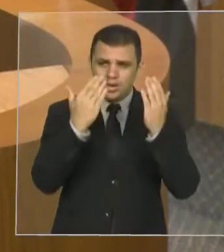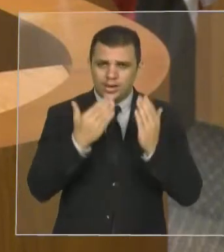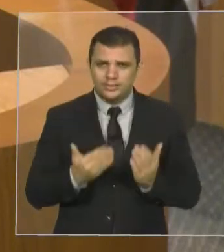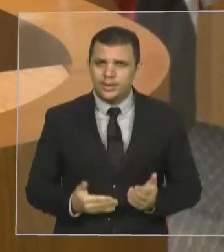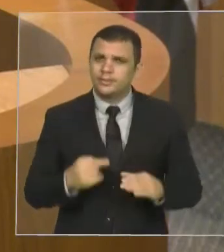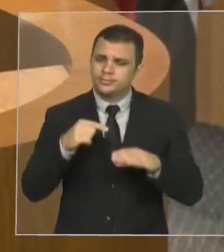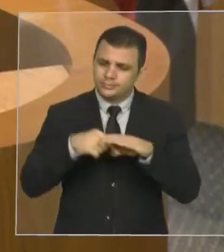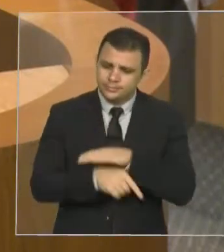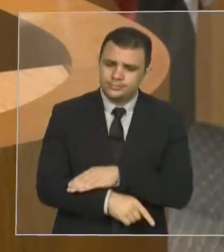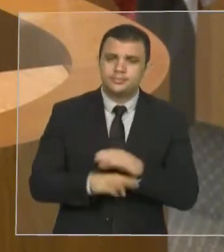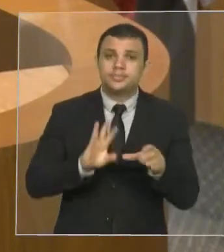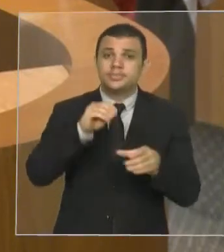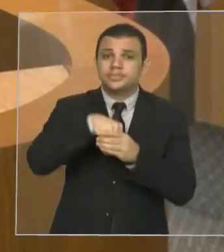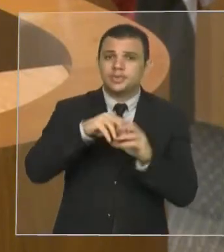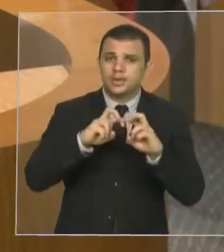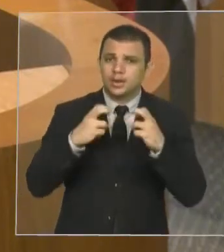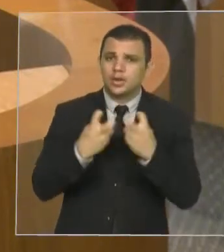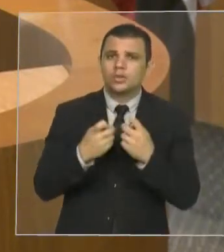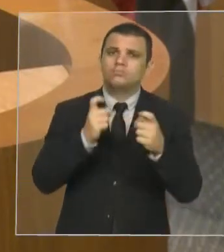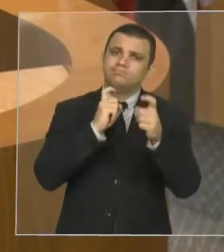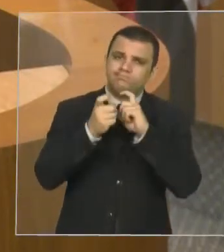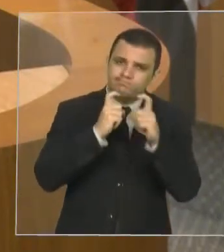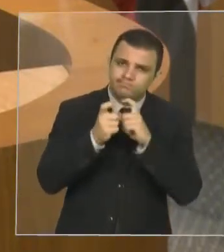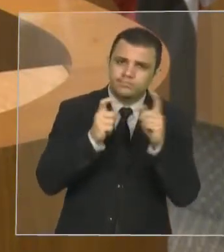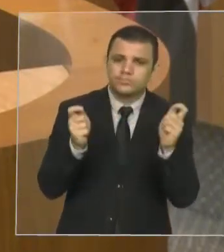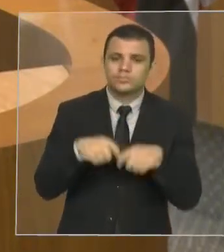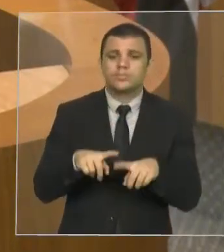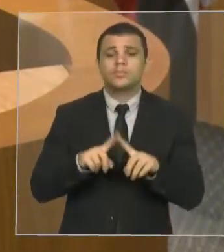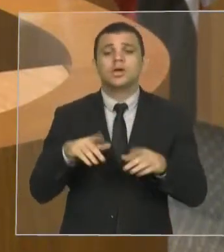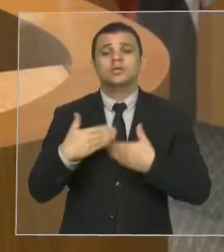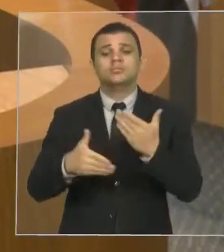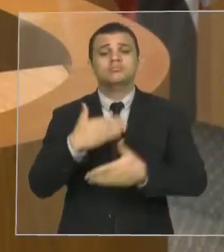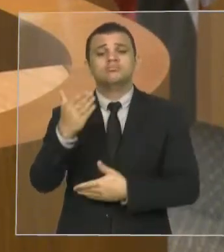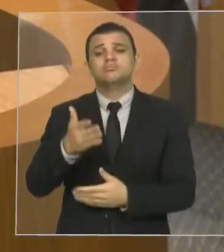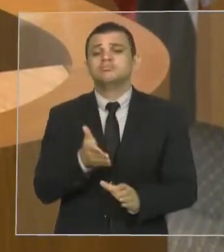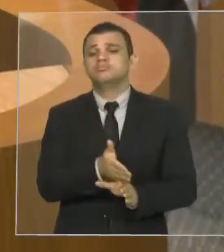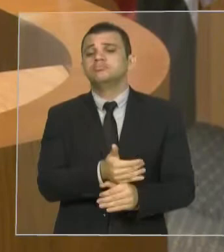discutir na comissão afim e acabamos